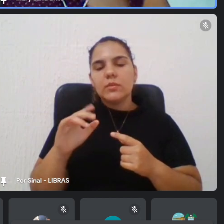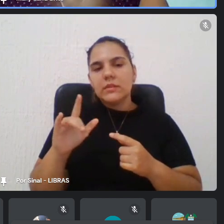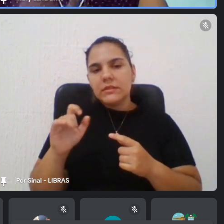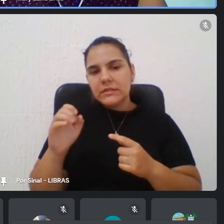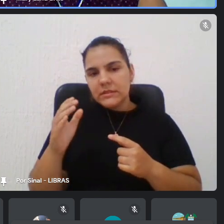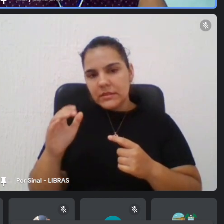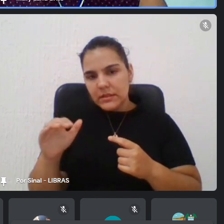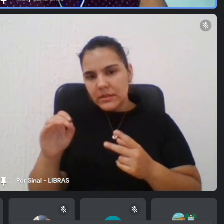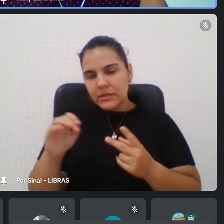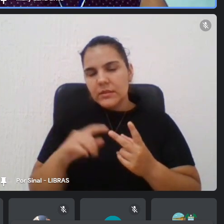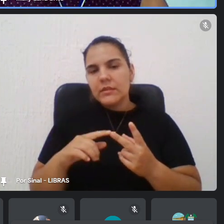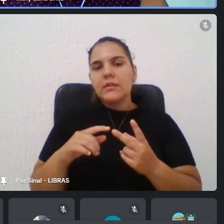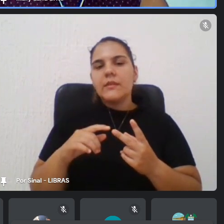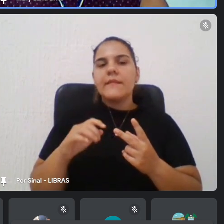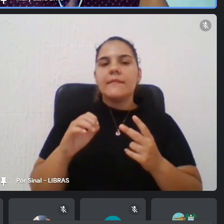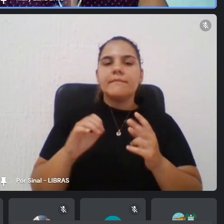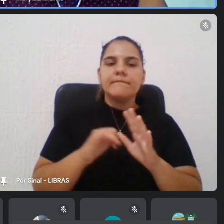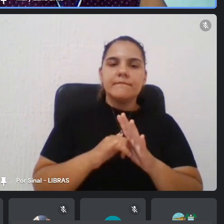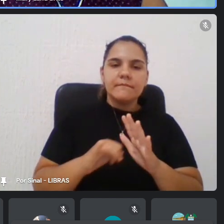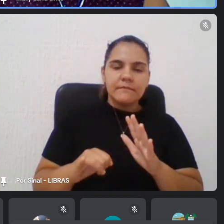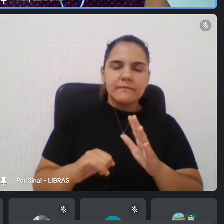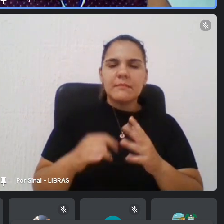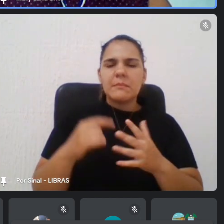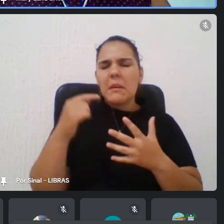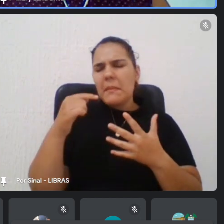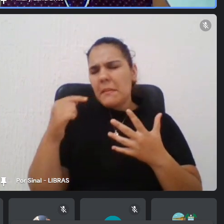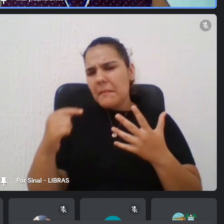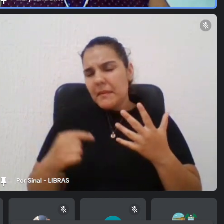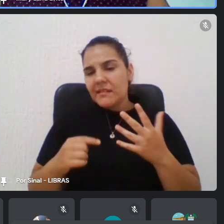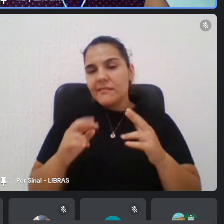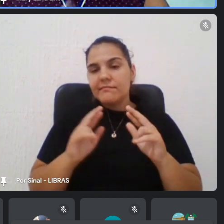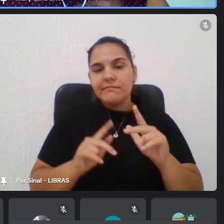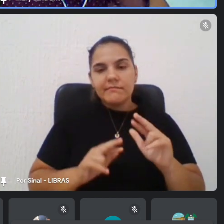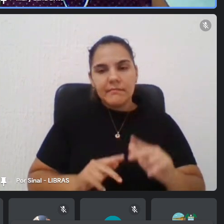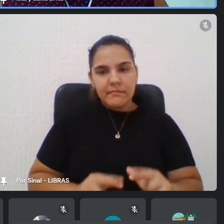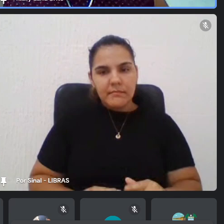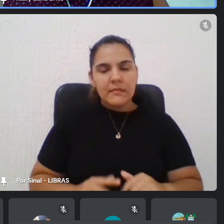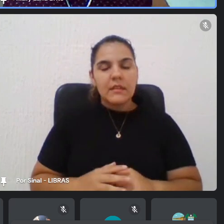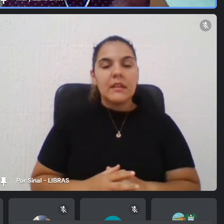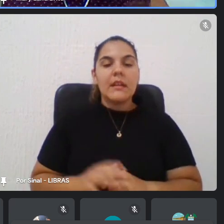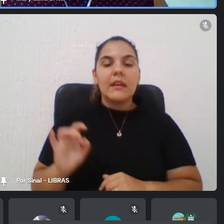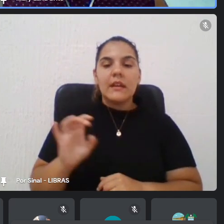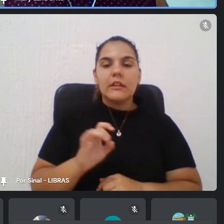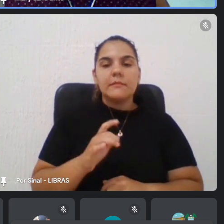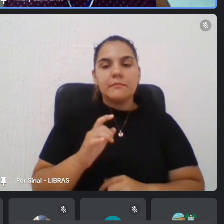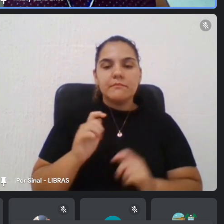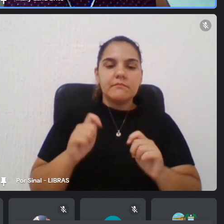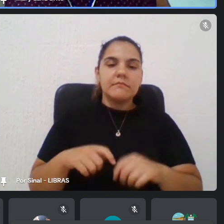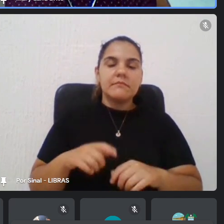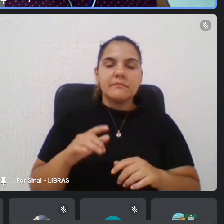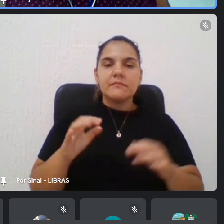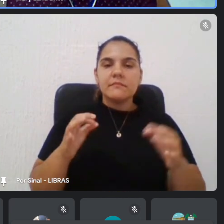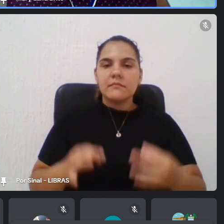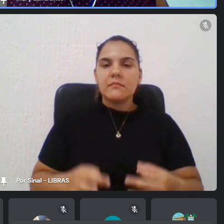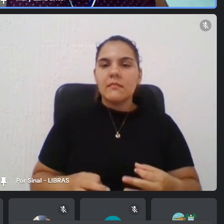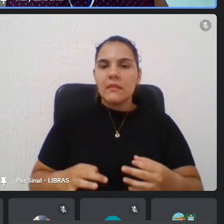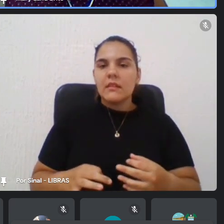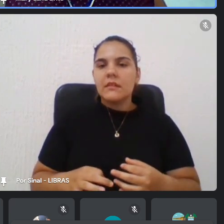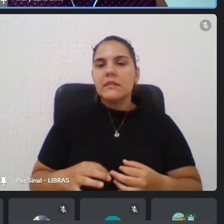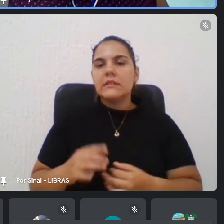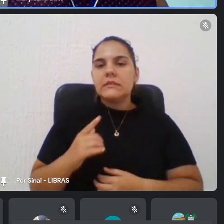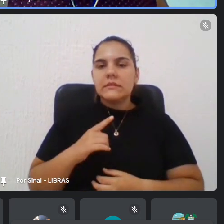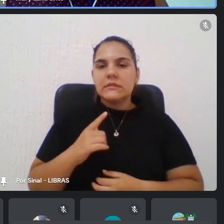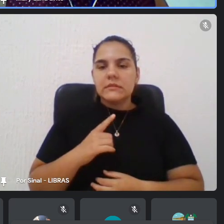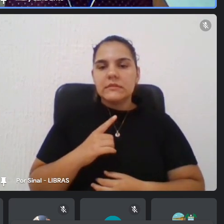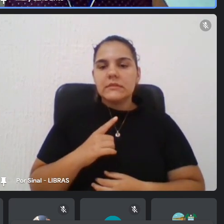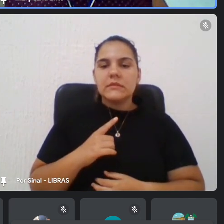ter diversas expressões artísticas, cada uma com a certeza de ser contemplada numa média de expressões, ou